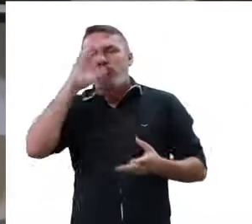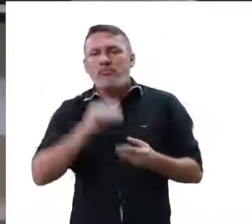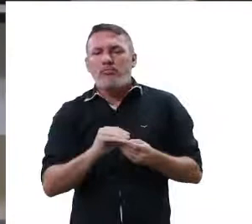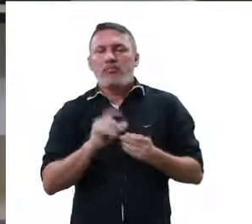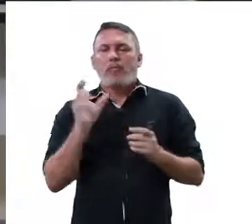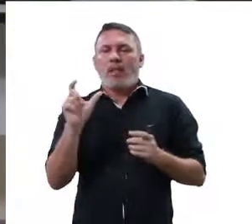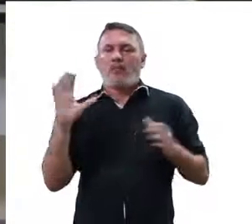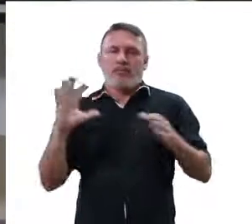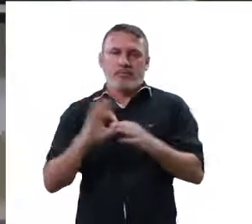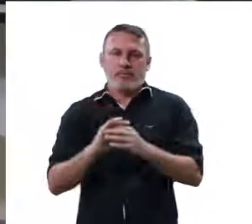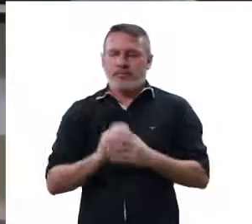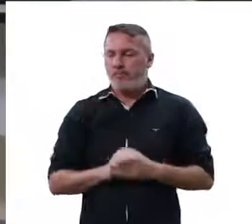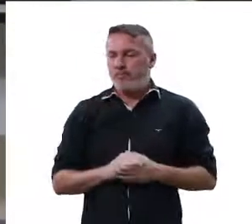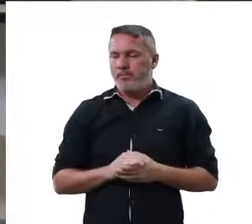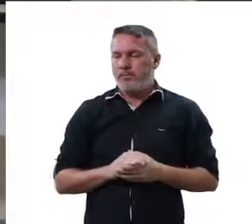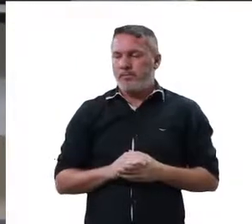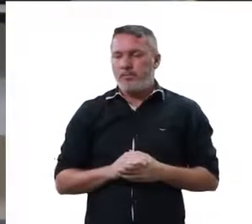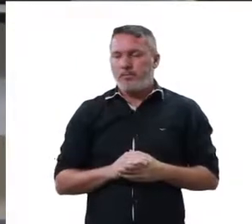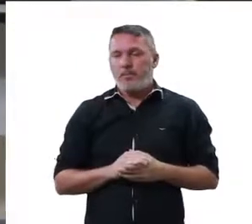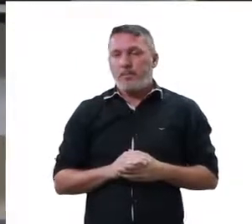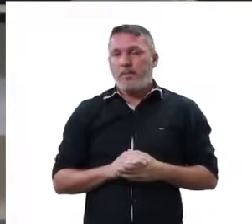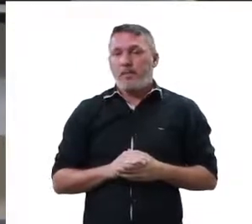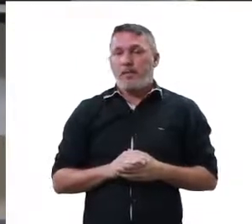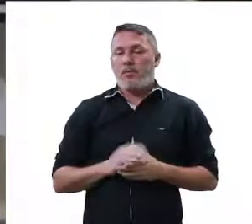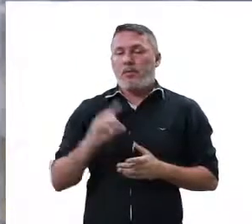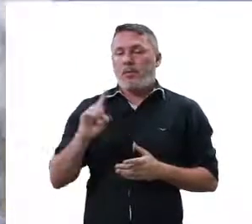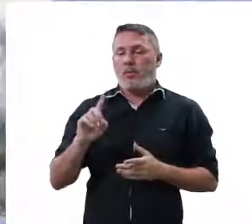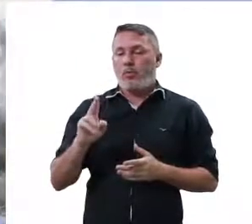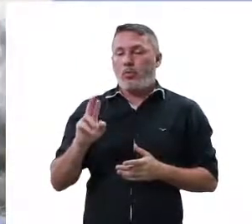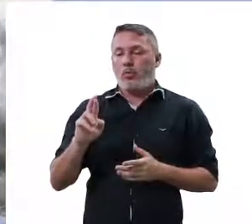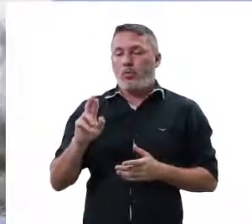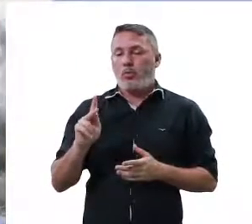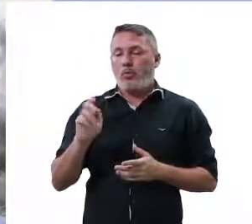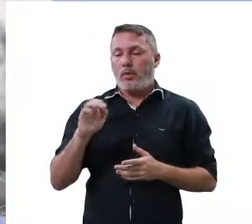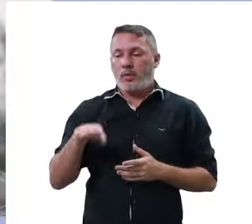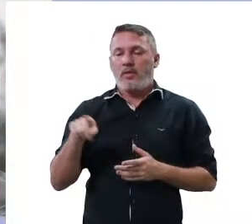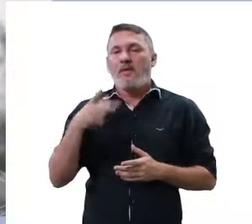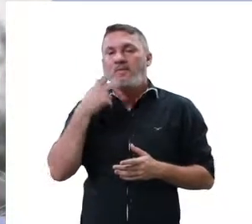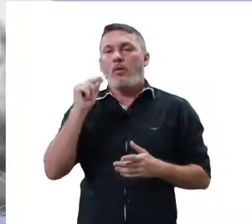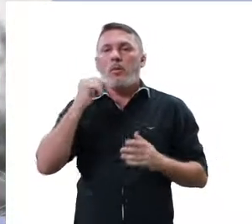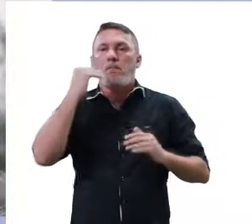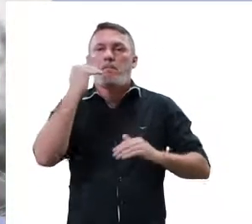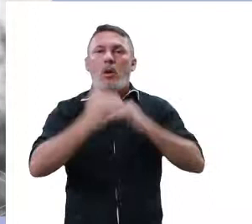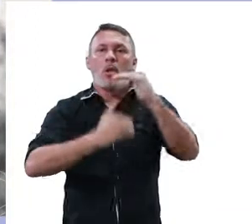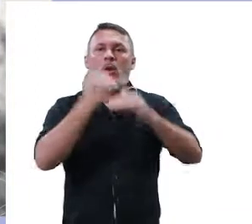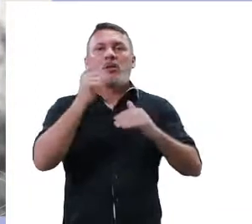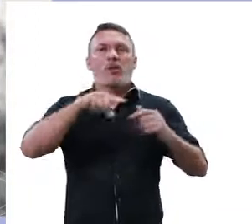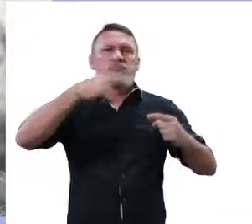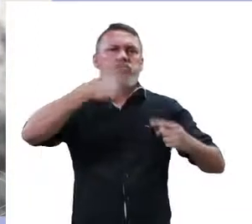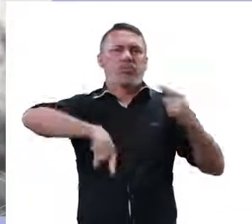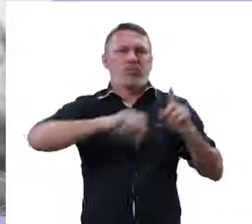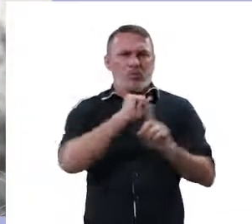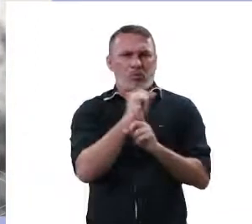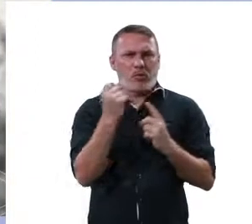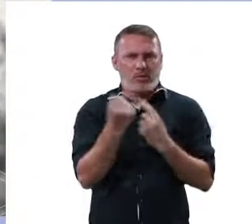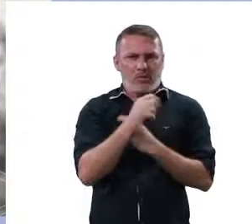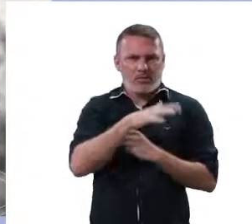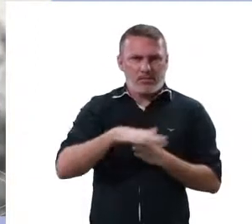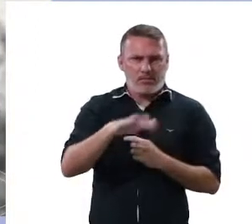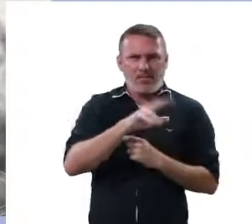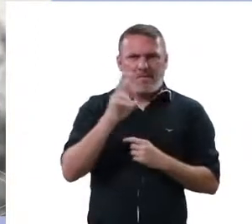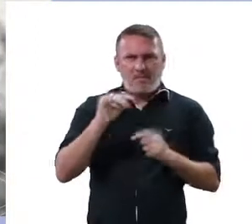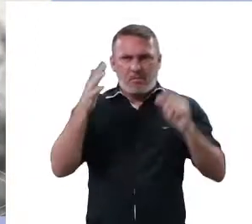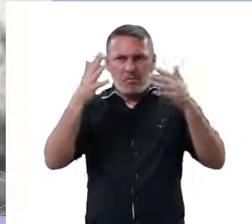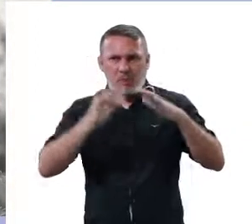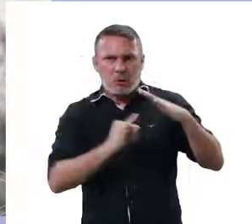de fundamental importância. Durkheim, que analisa o progresso como elemento desagregador da vida social,